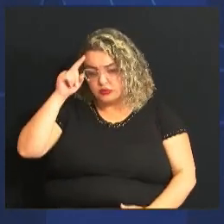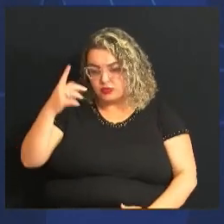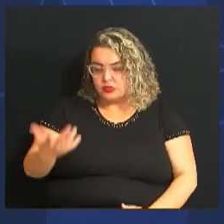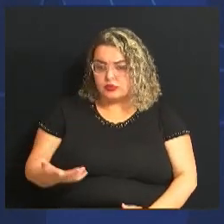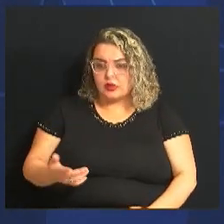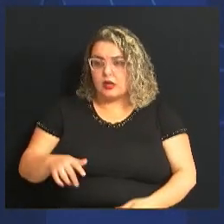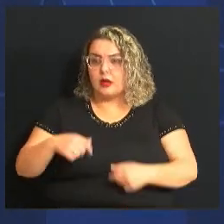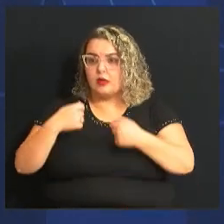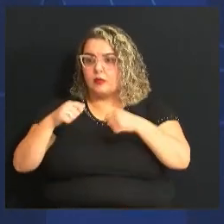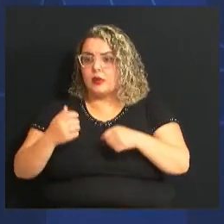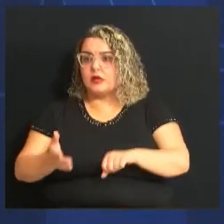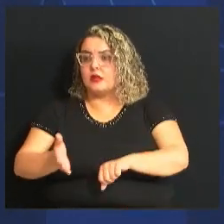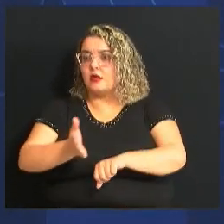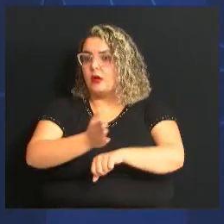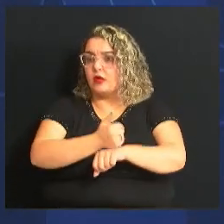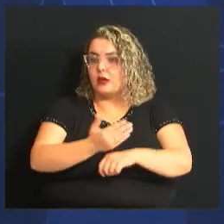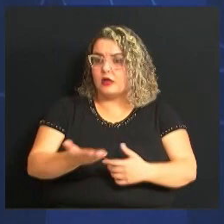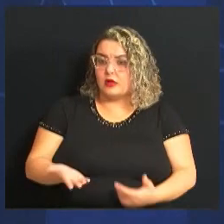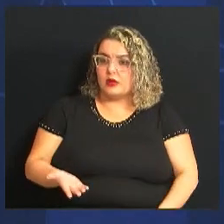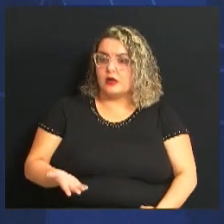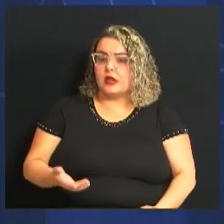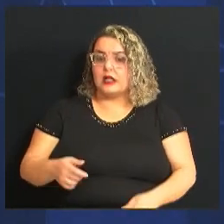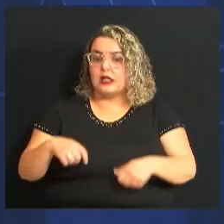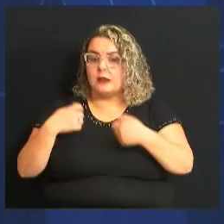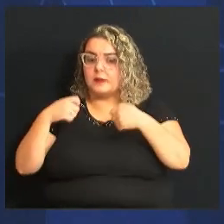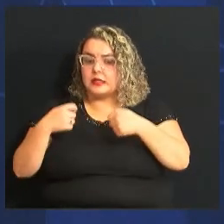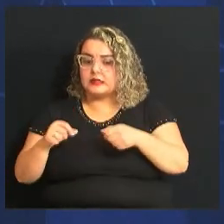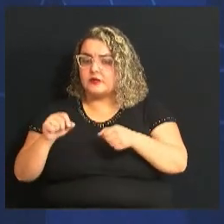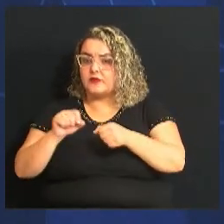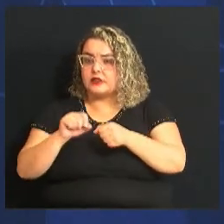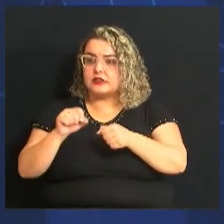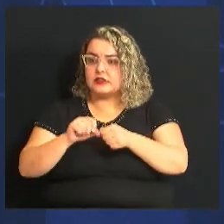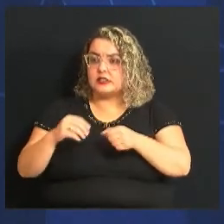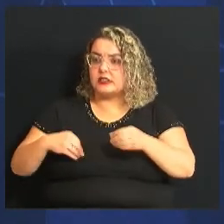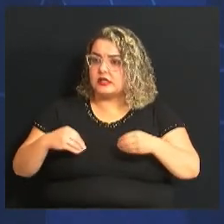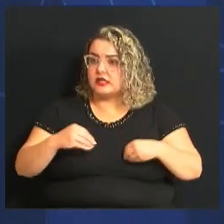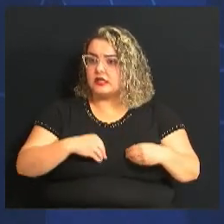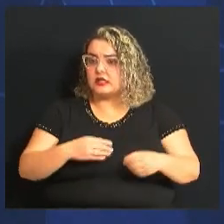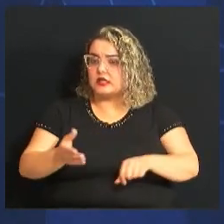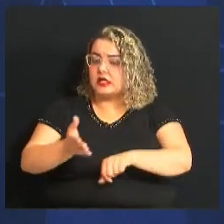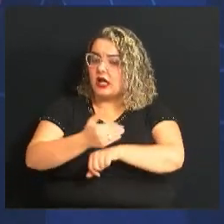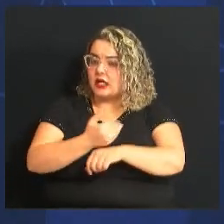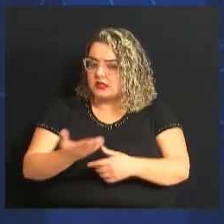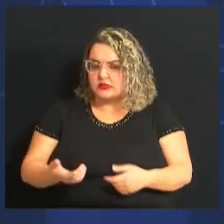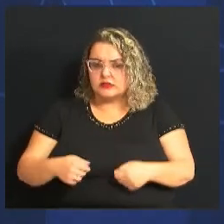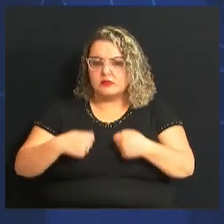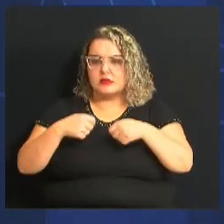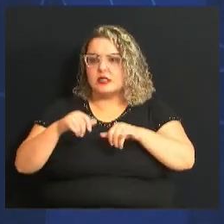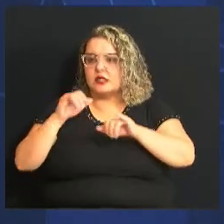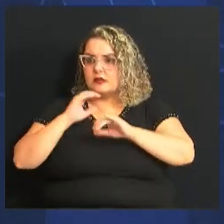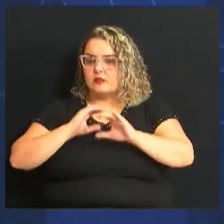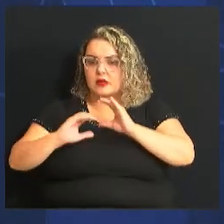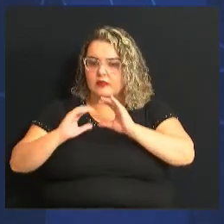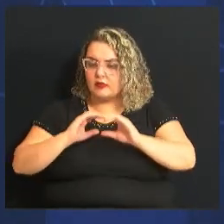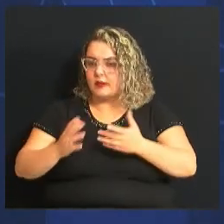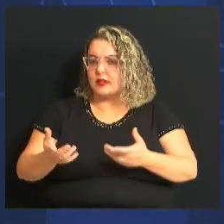ser com antecedência, ela precisa realizar algum exame previamente, ela precisa comunicar ao